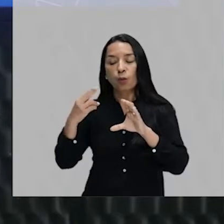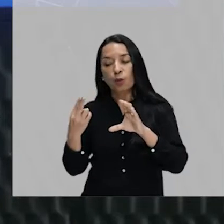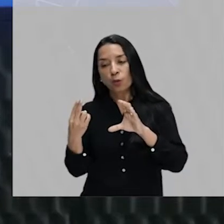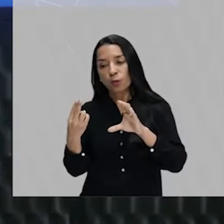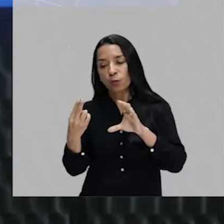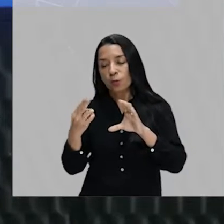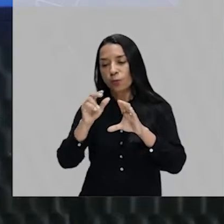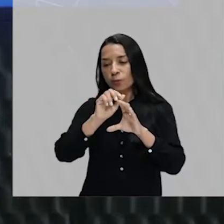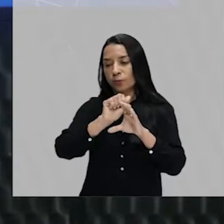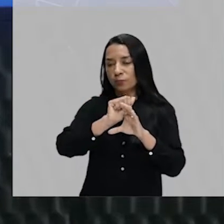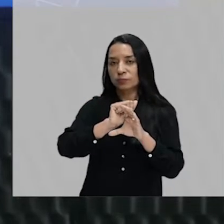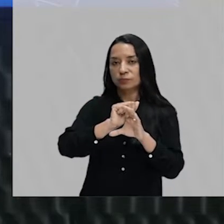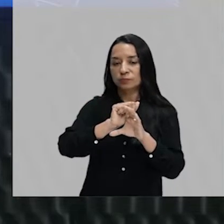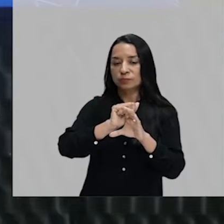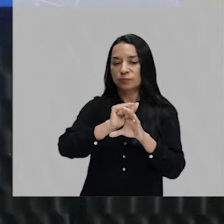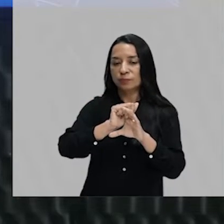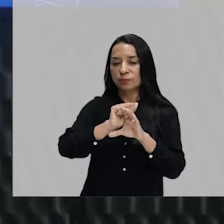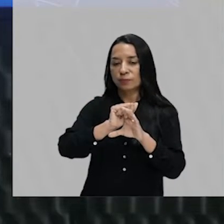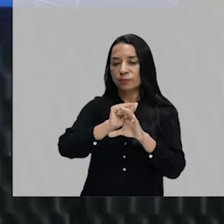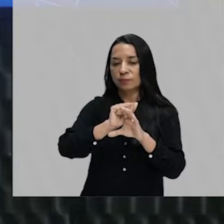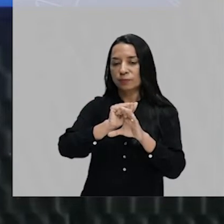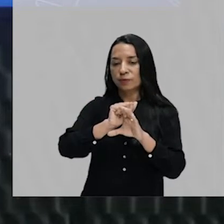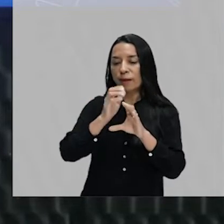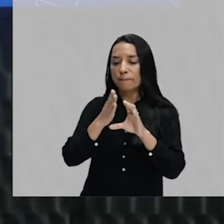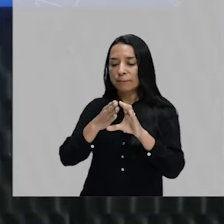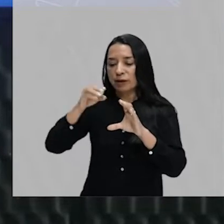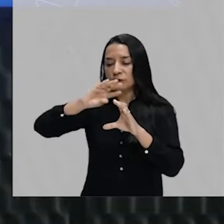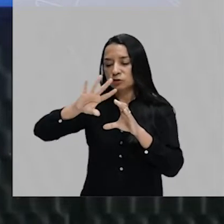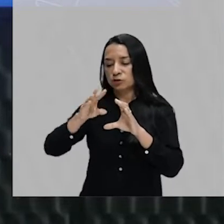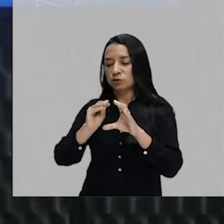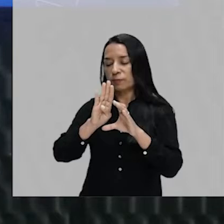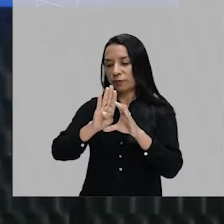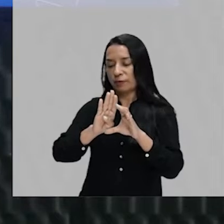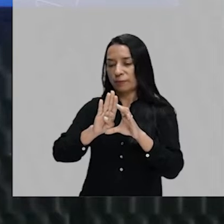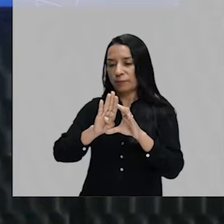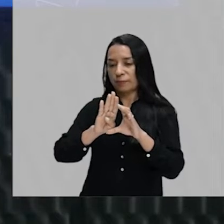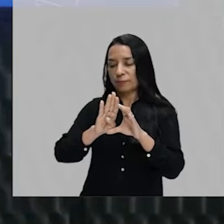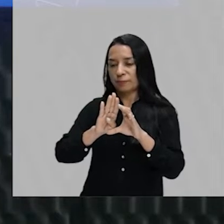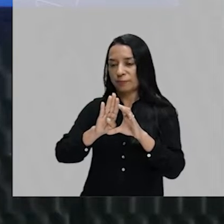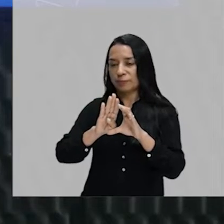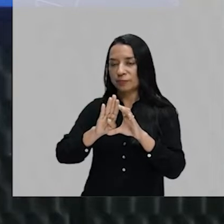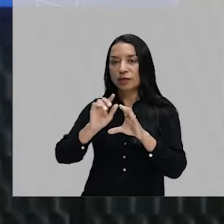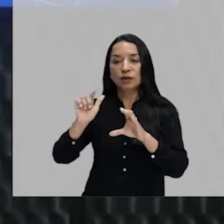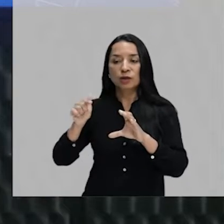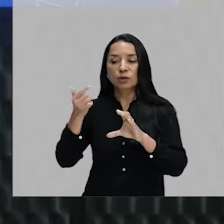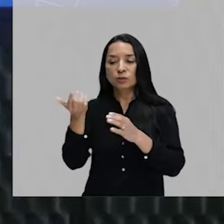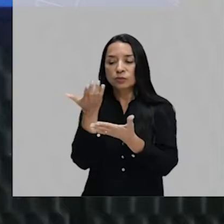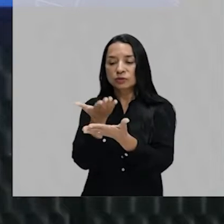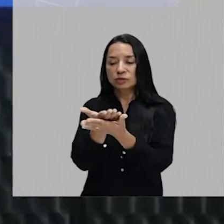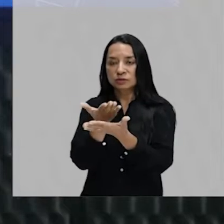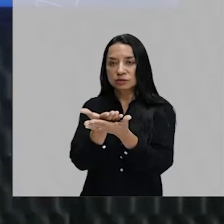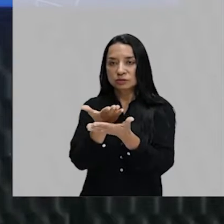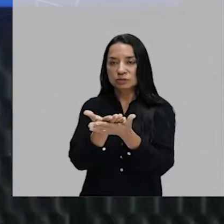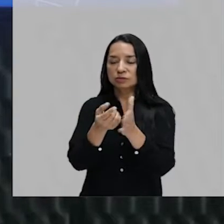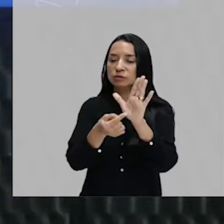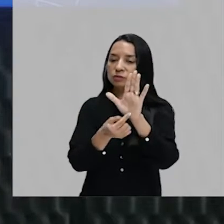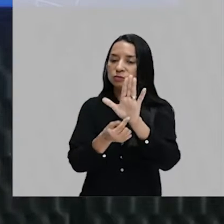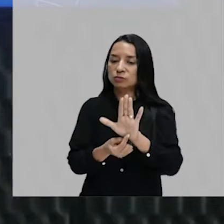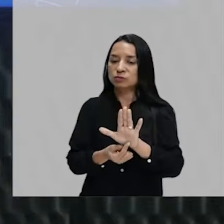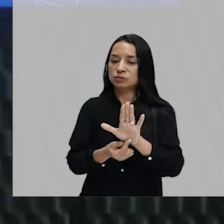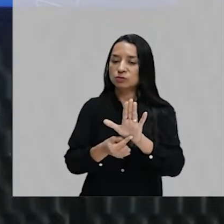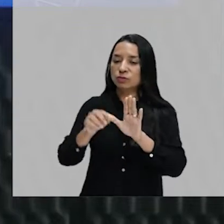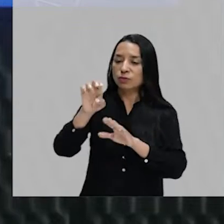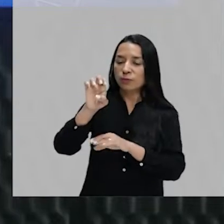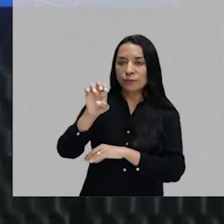ainda eu estou afirmando que a é parte de bebê Renata em outras aulas tu mostrou um